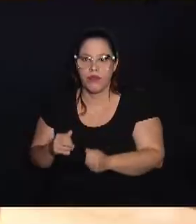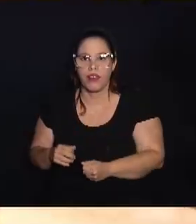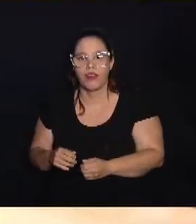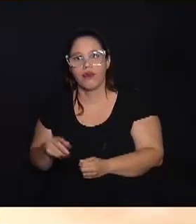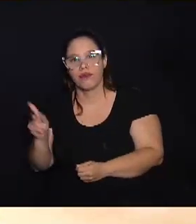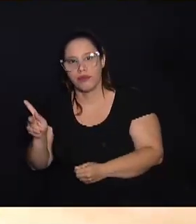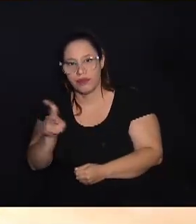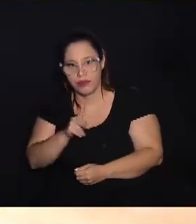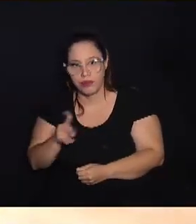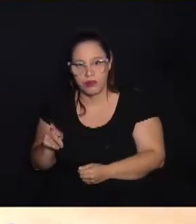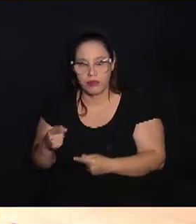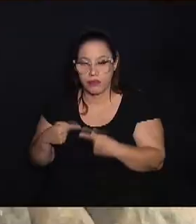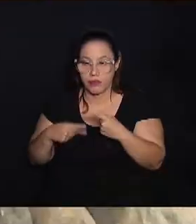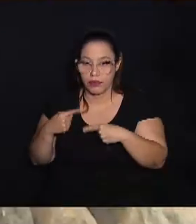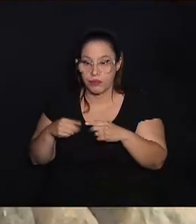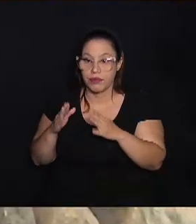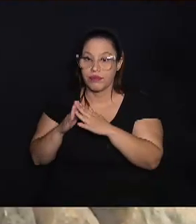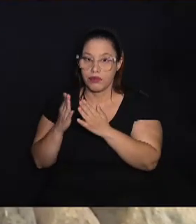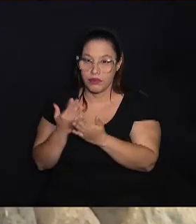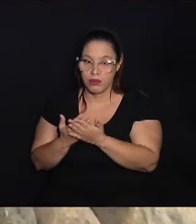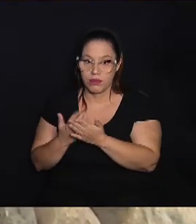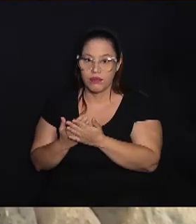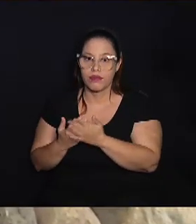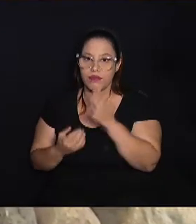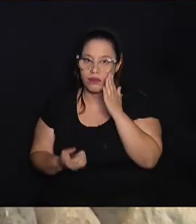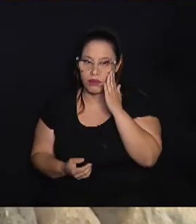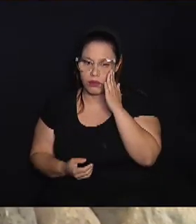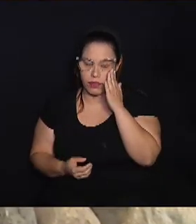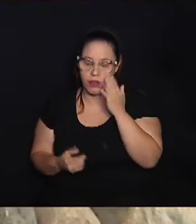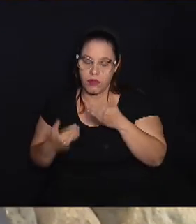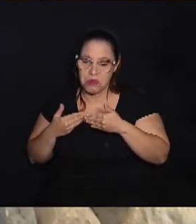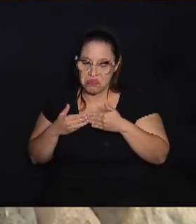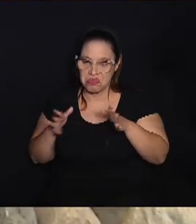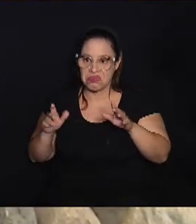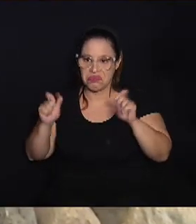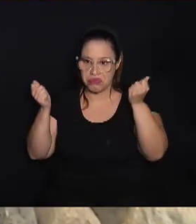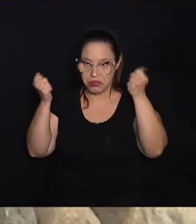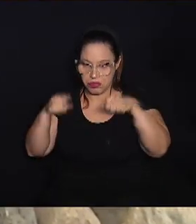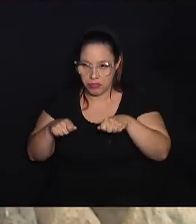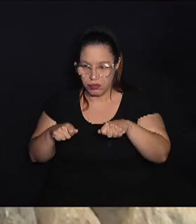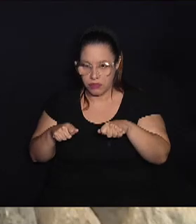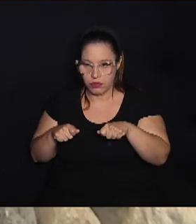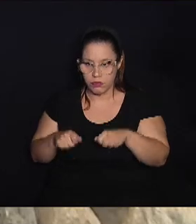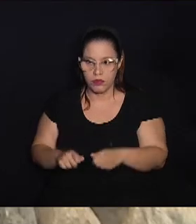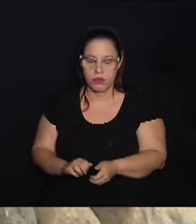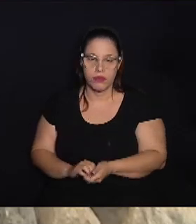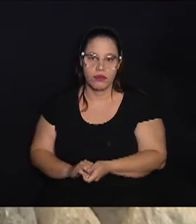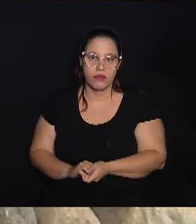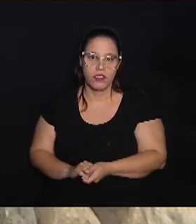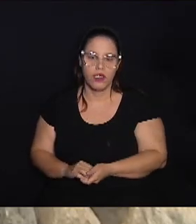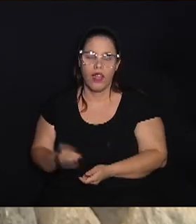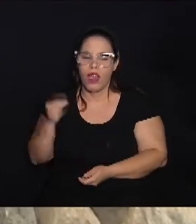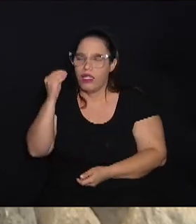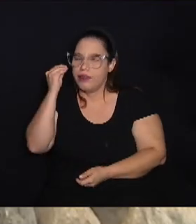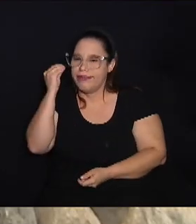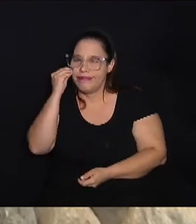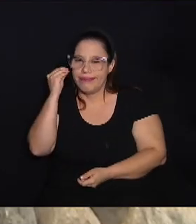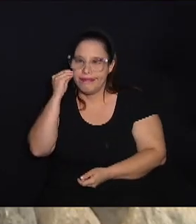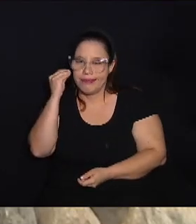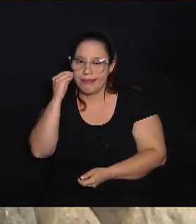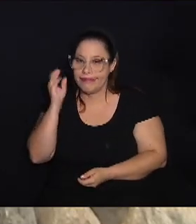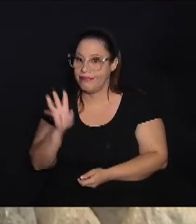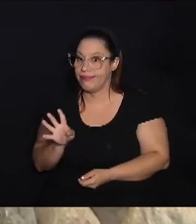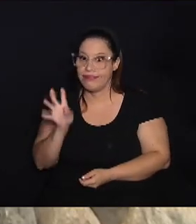também para debates nas escolas. As possibilidades são abertas, E eu acho que é uma experiência muito legal que a gente